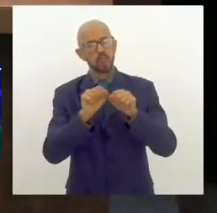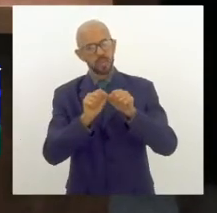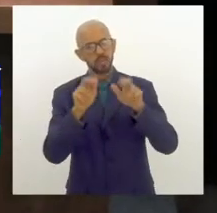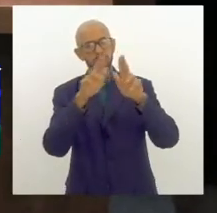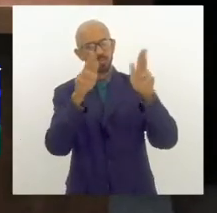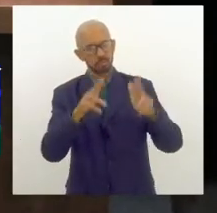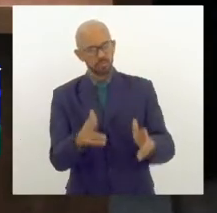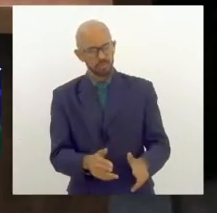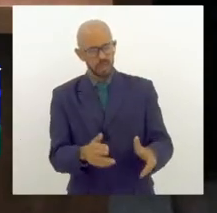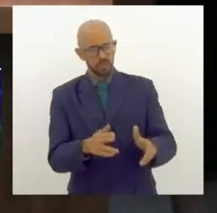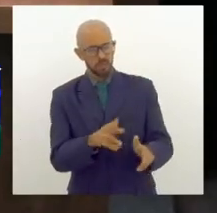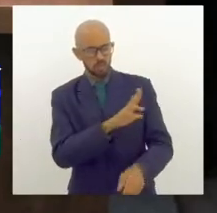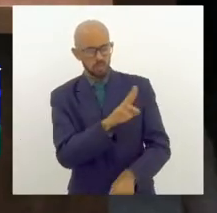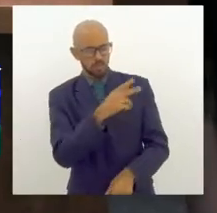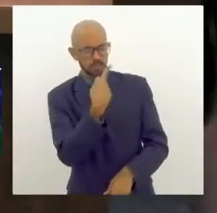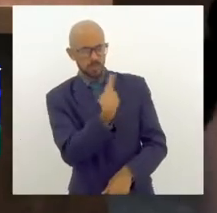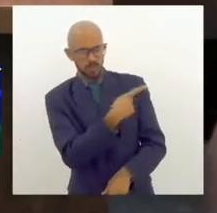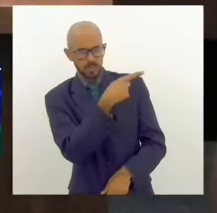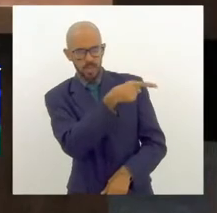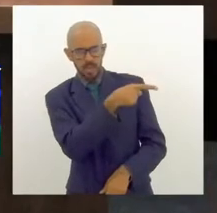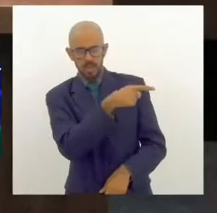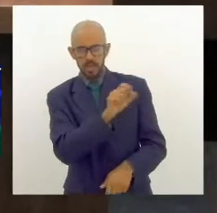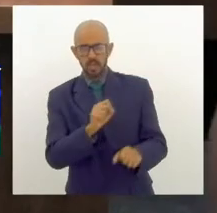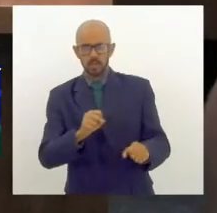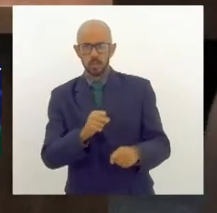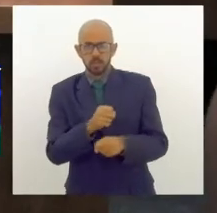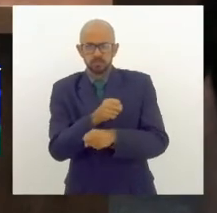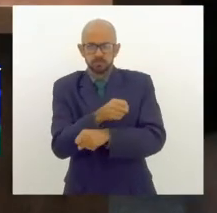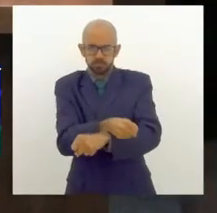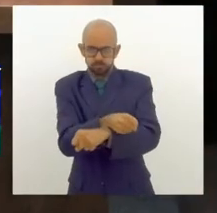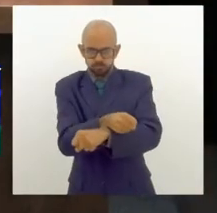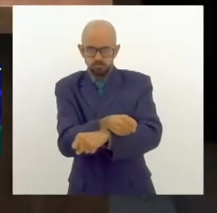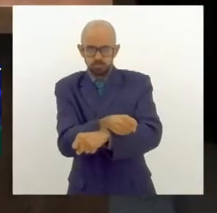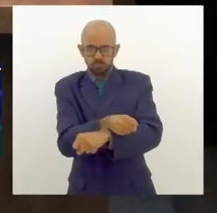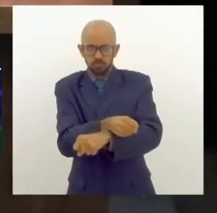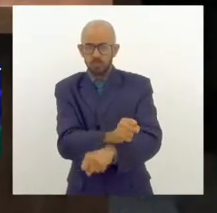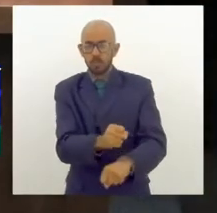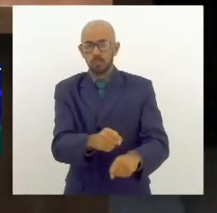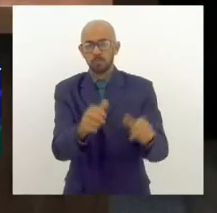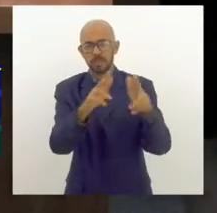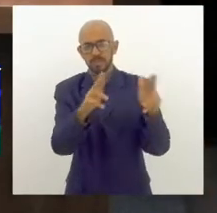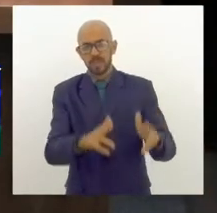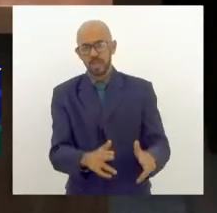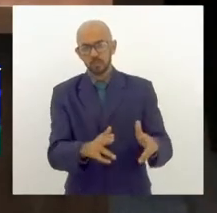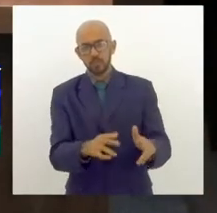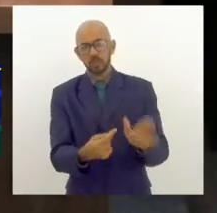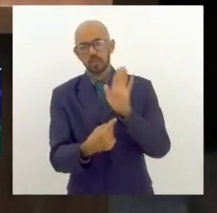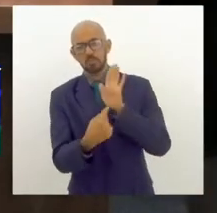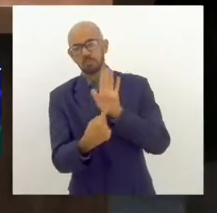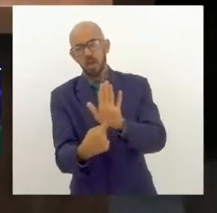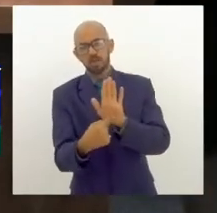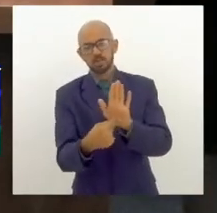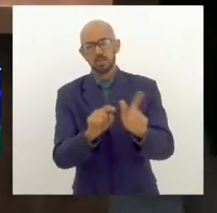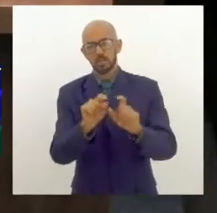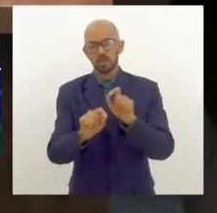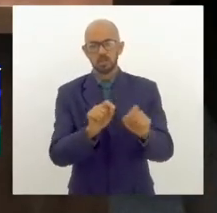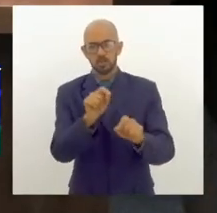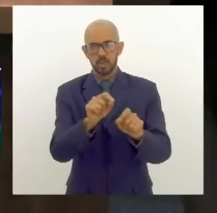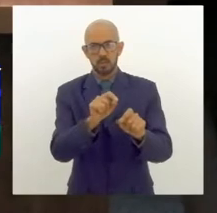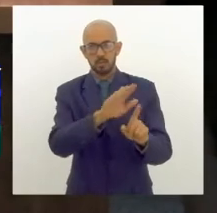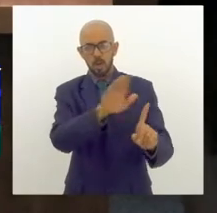inclusive, senhora presidenta, com um punho cerrado, uma estátua que recupera toda uma homenagem a uma